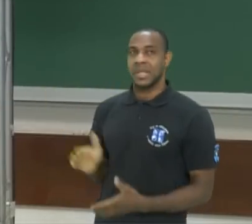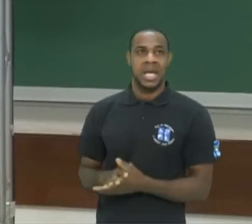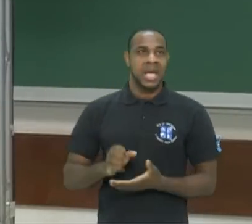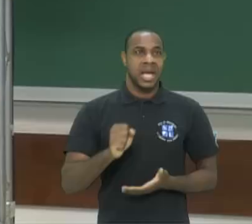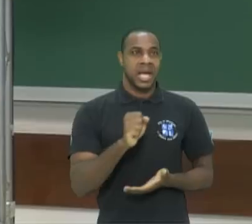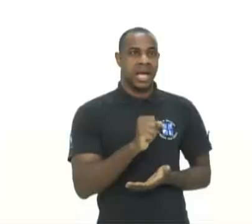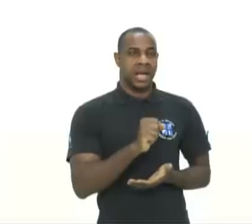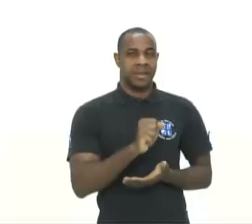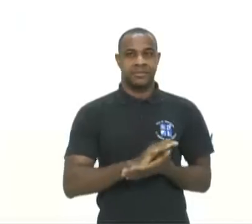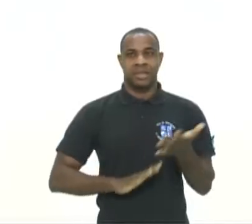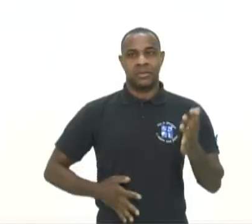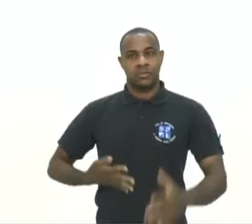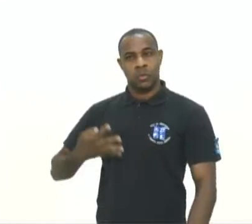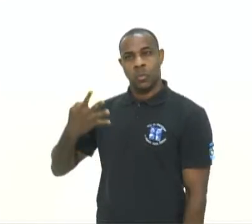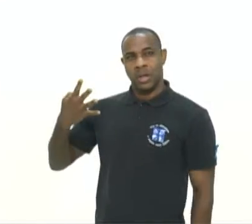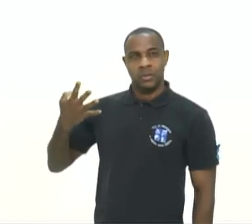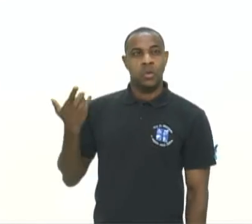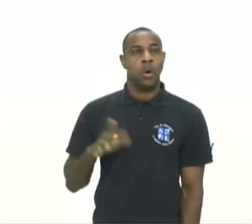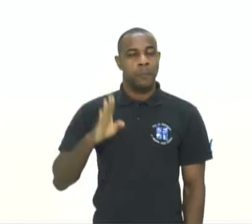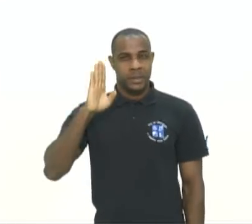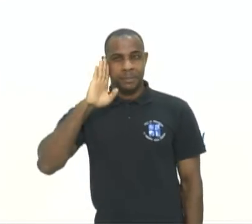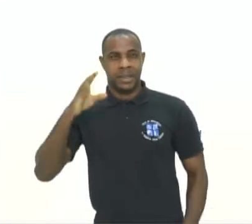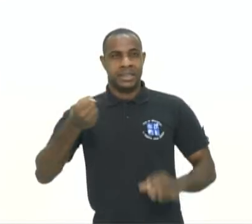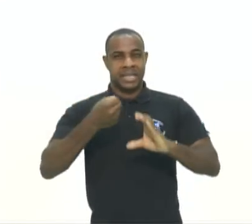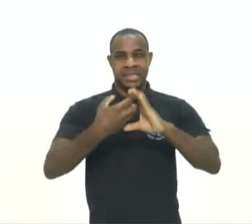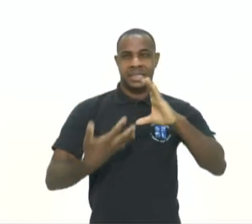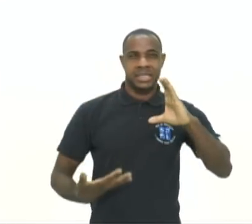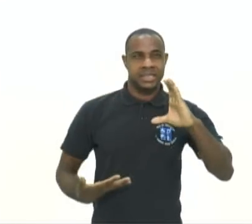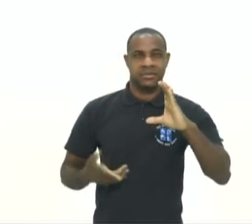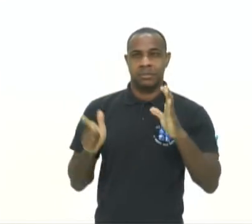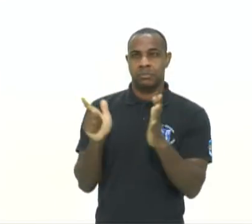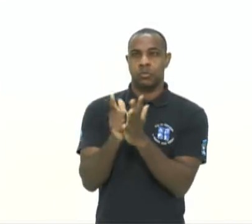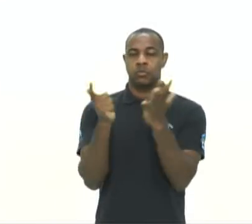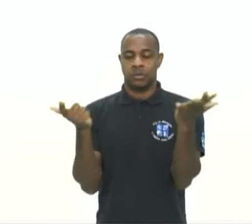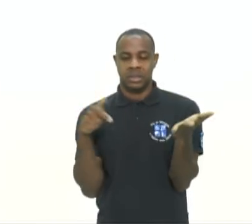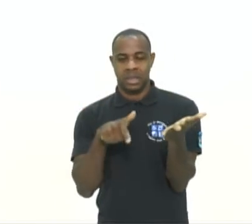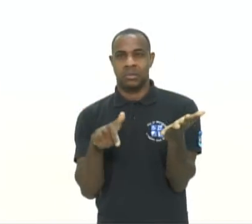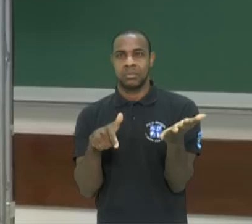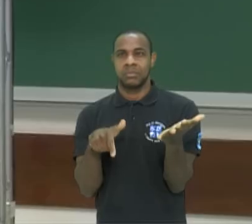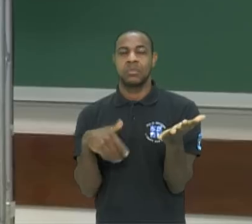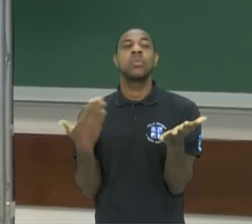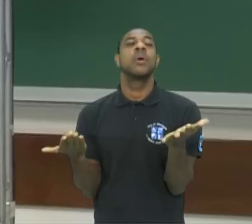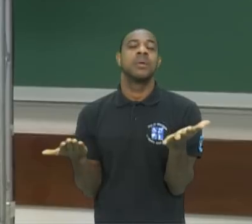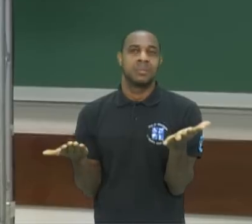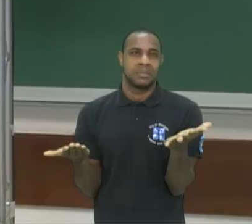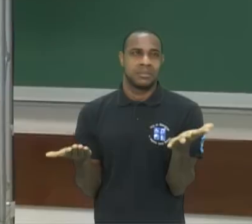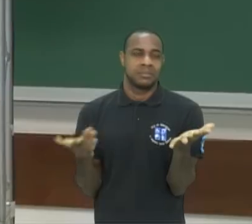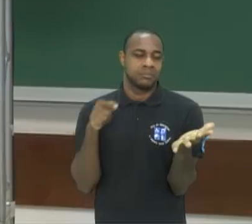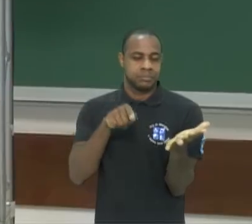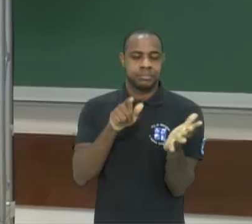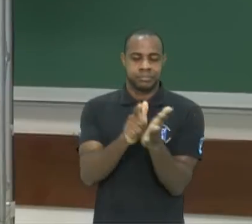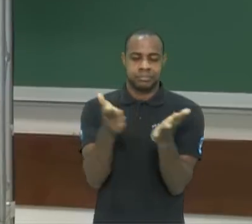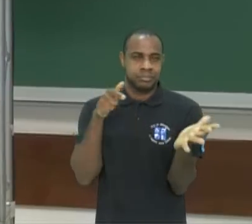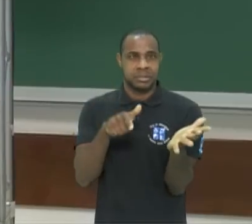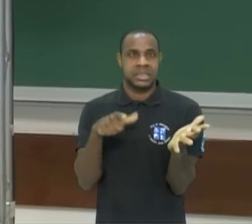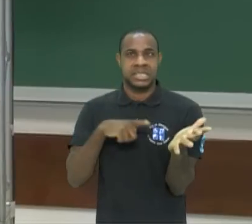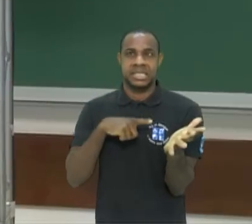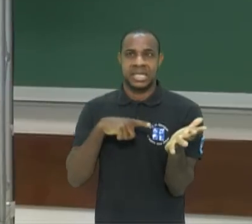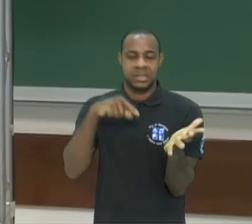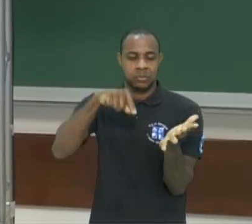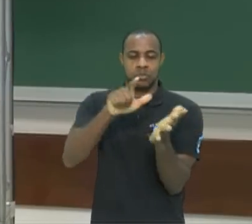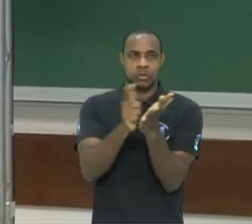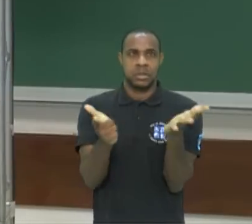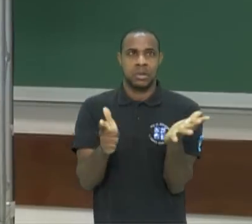Atividade 4. Quais são as principais características de um jornal? As características que compõem esse